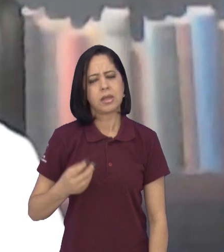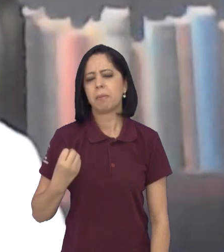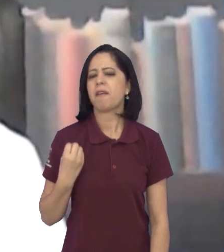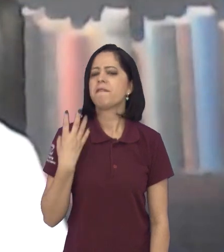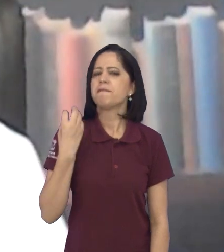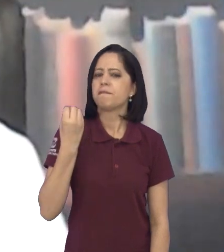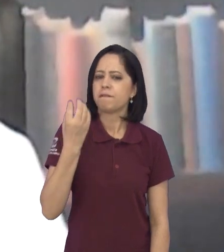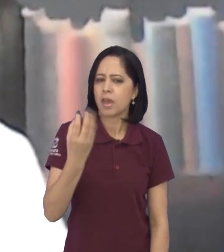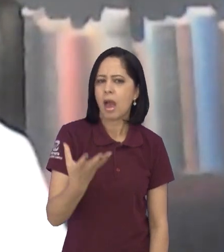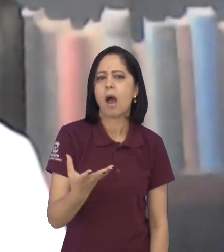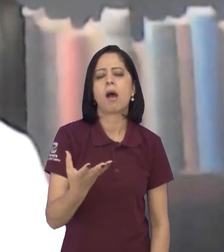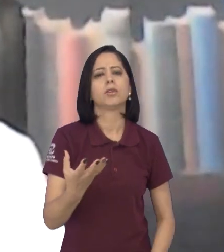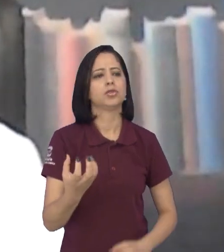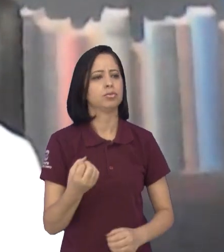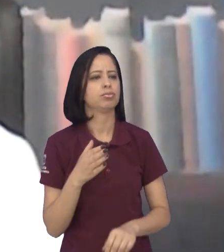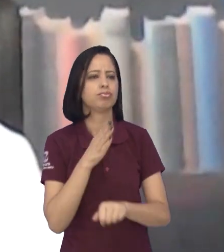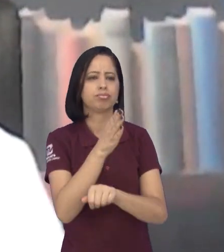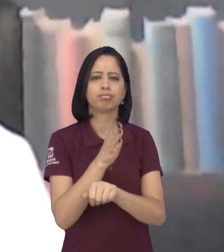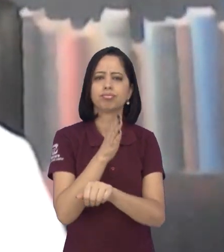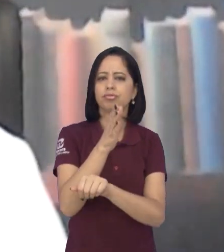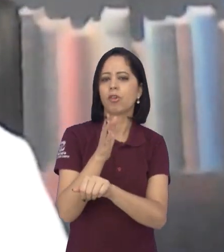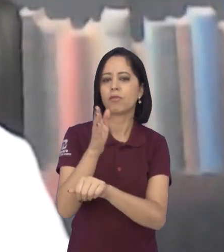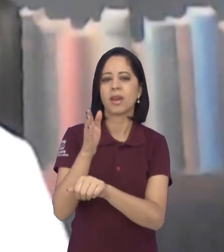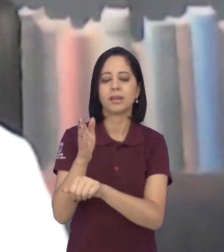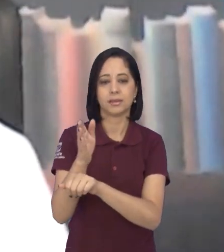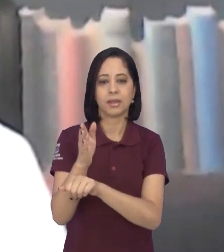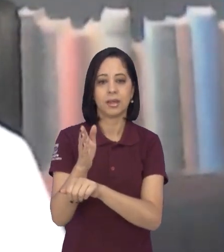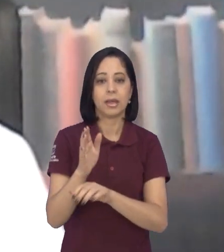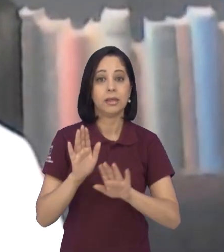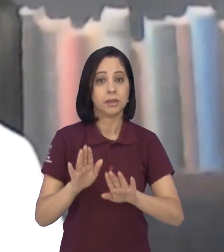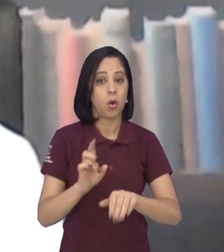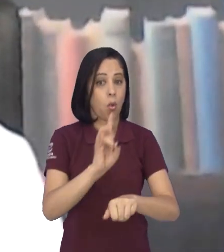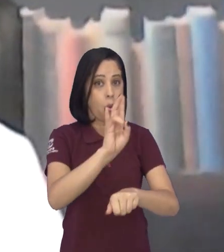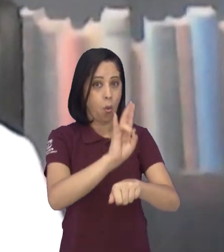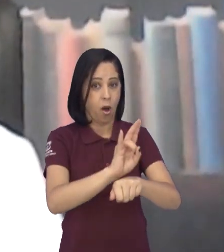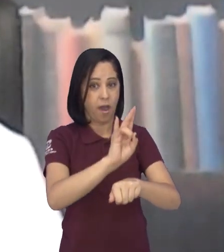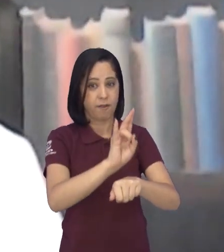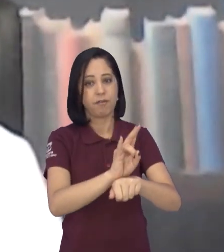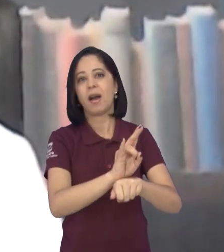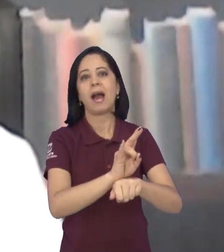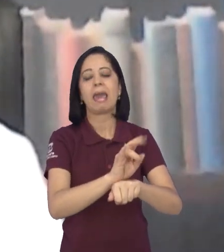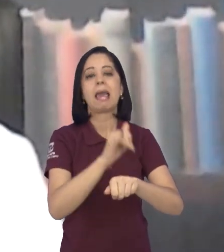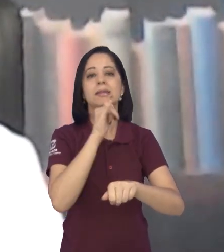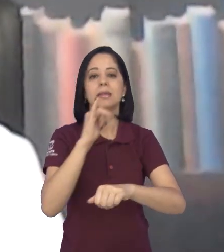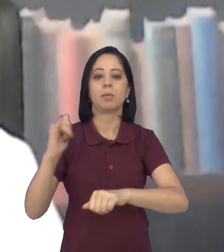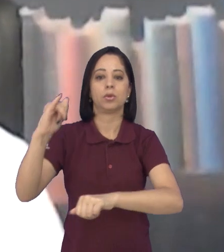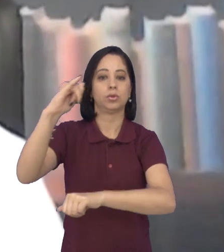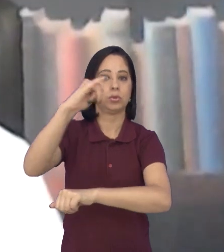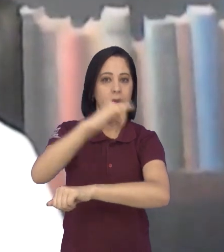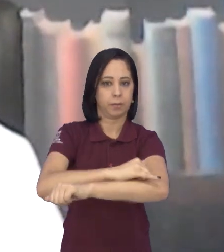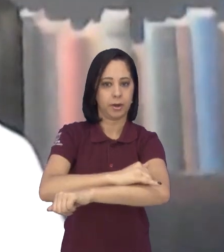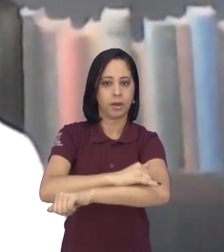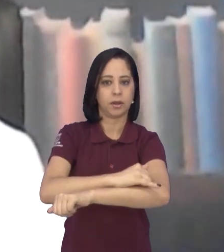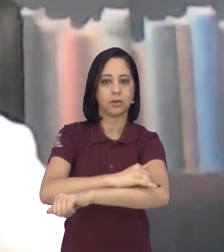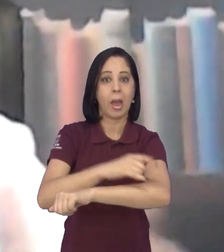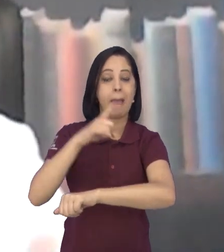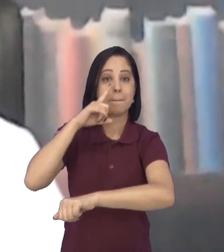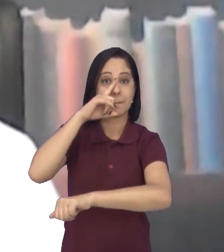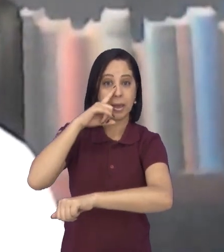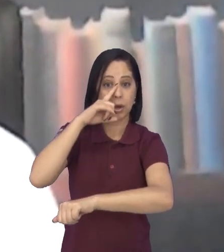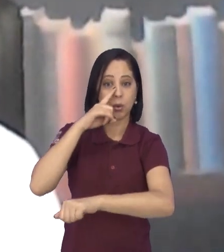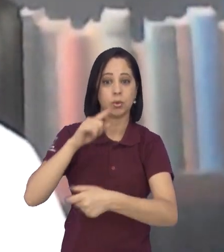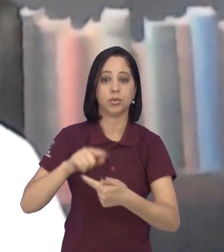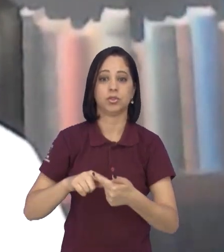meu dia a dia, então eu diria que o Wi-Fi de um aeroporto ele é perigoso. O Wi-Fi